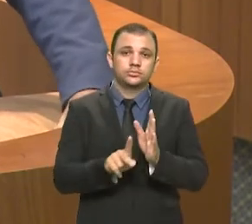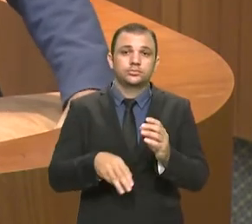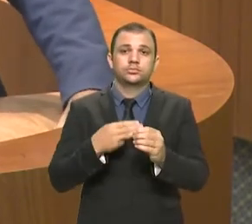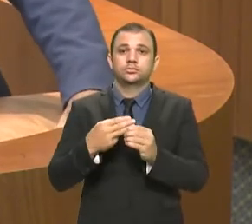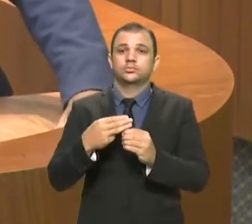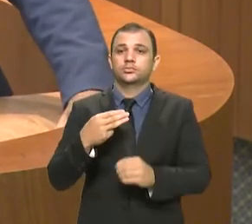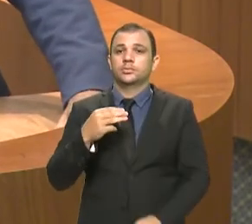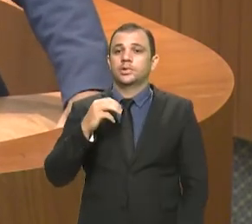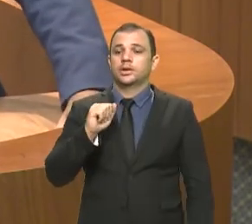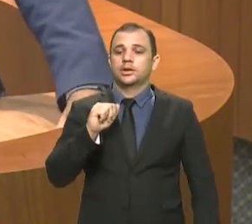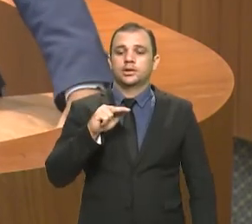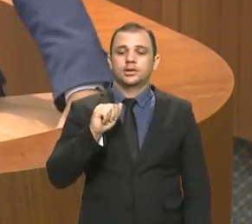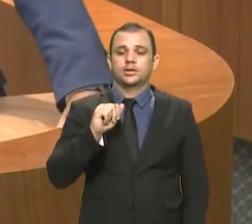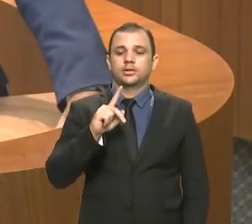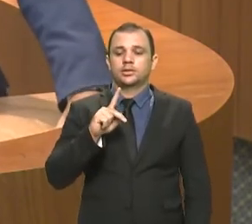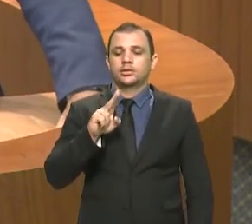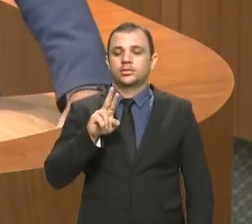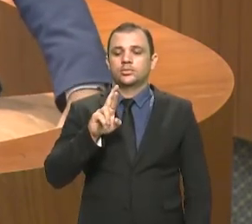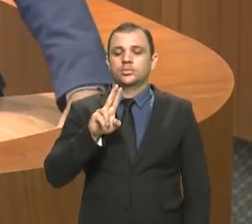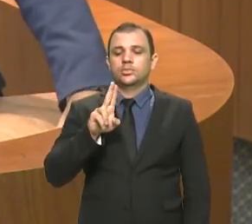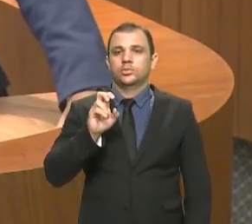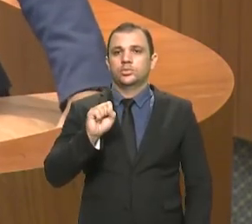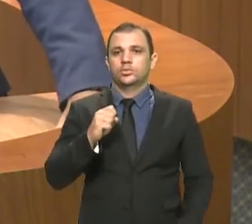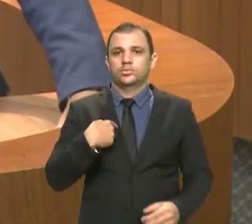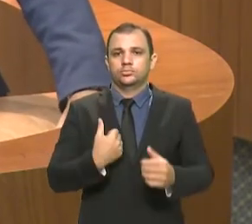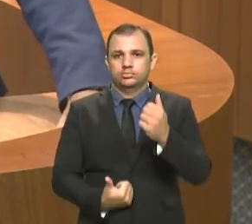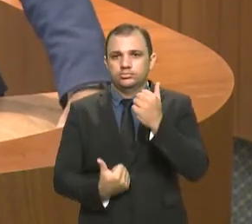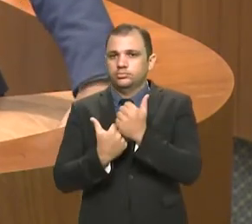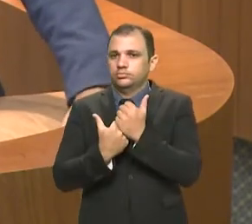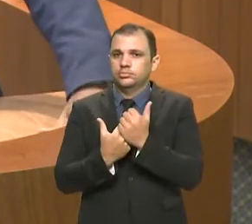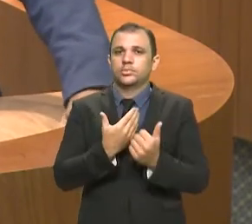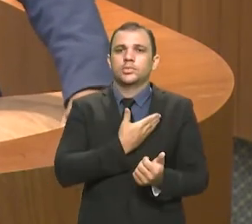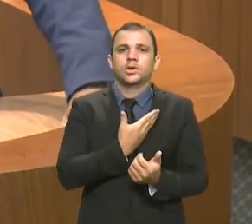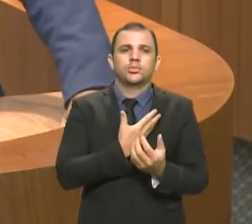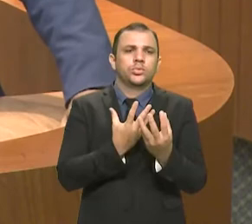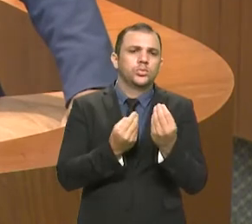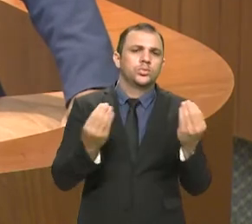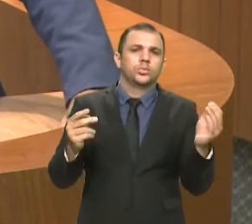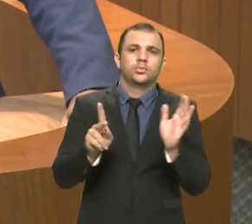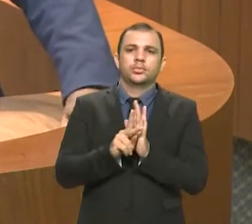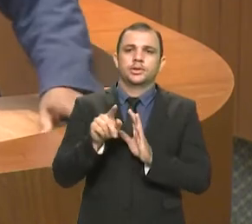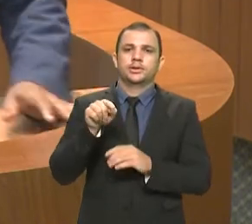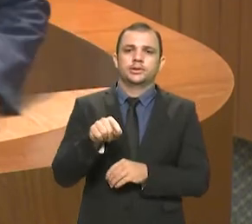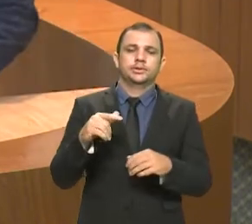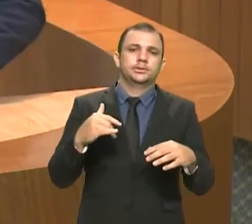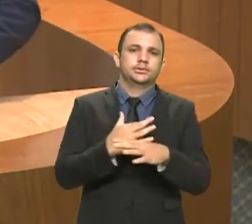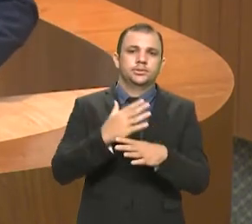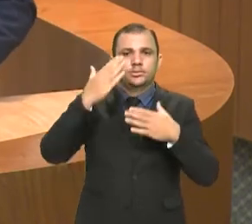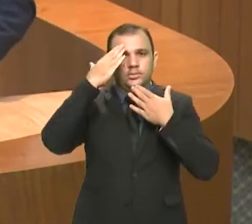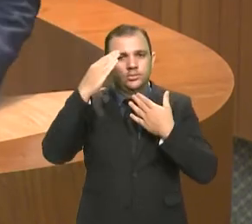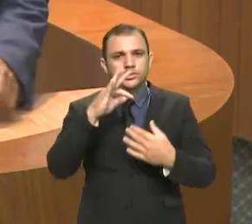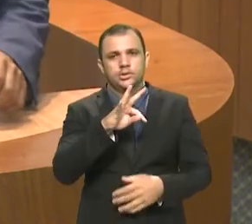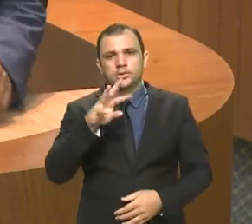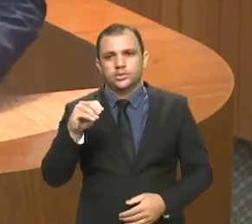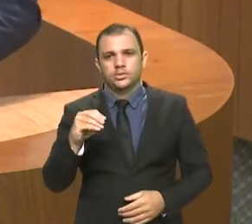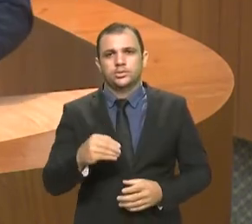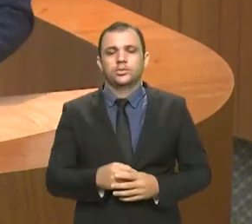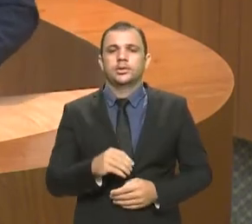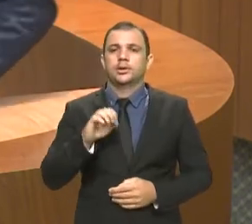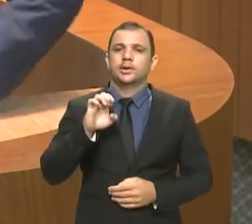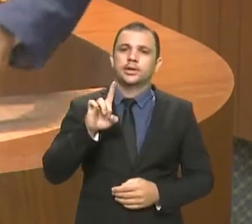Anapurus, contem com o nosso apoio. Temos muitos amigos, muitos irmãos na cidade de Anapuru. Nosso obrigado a todos vocês. A